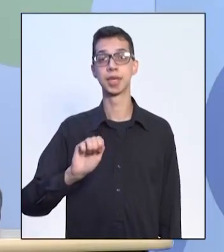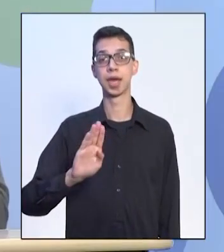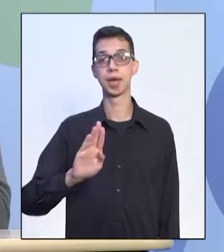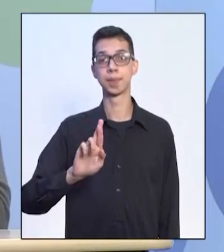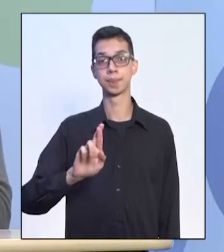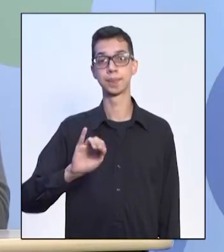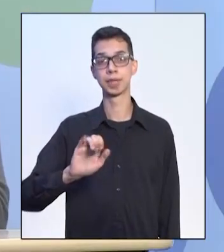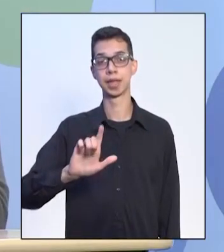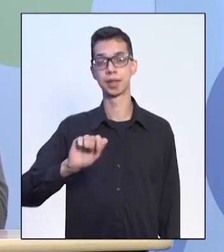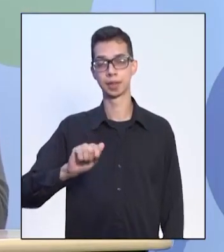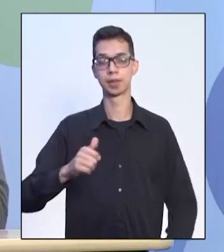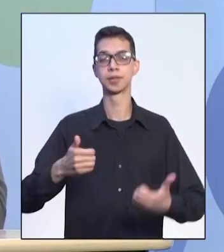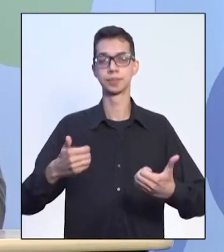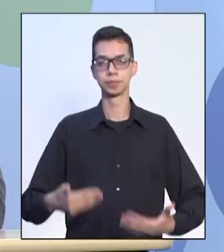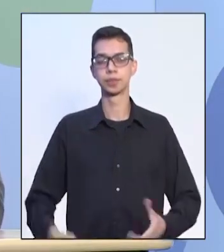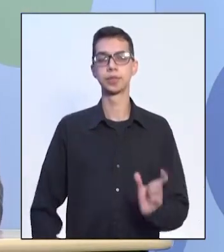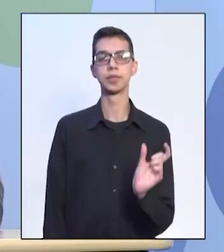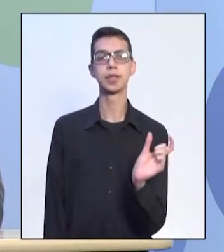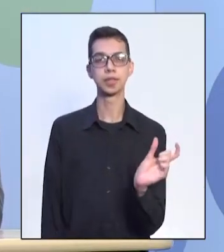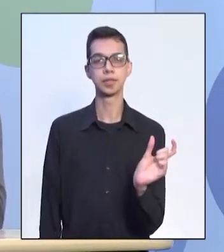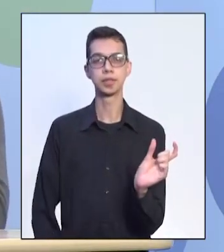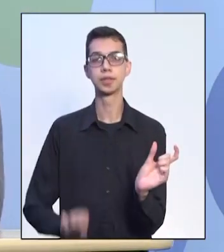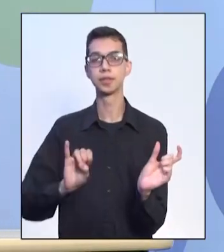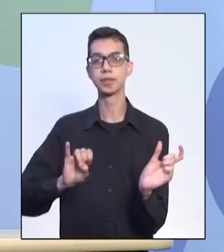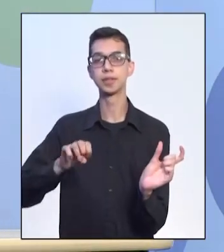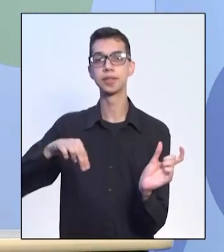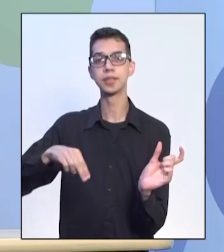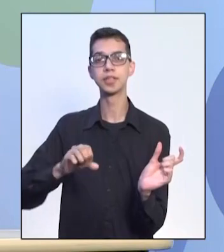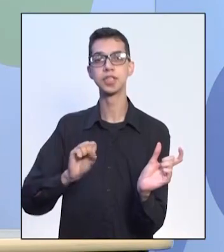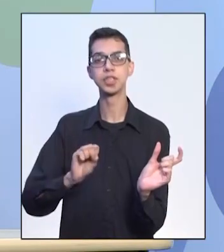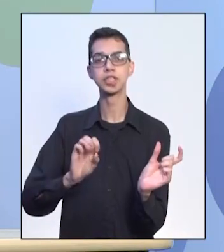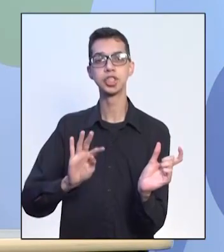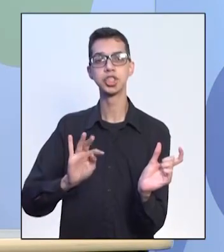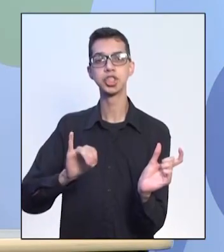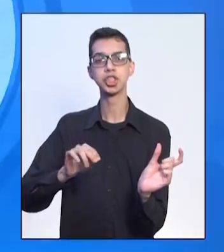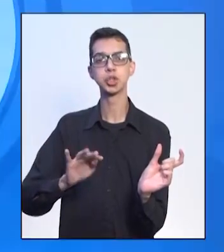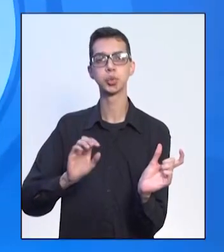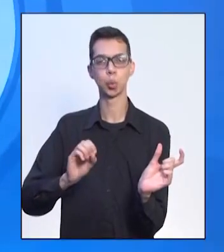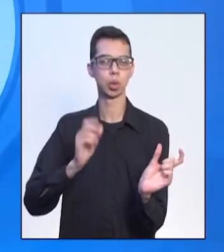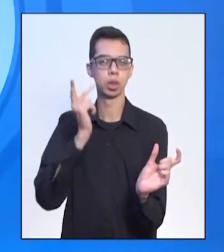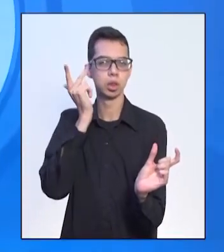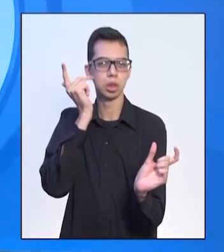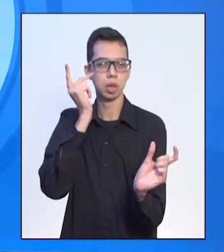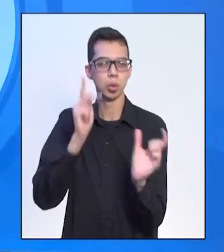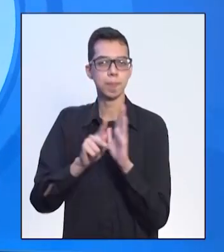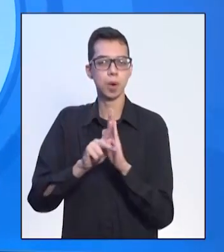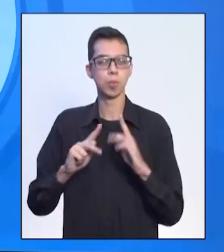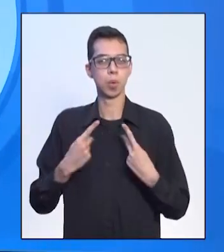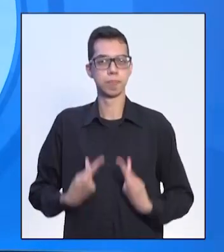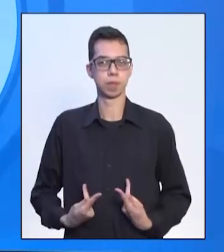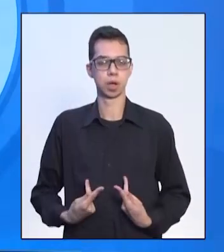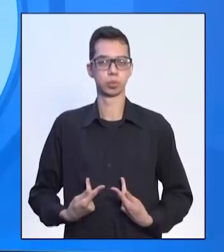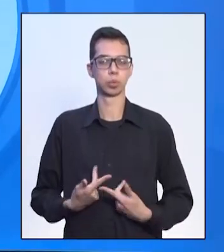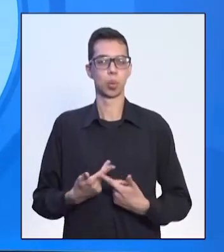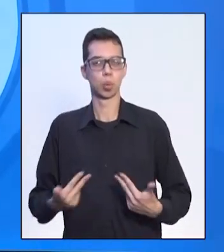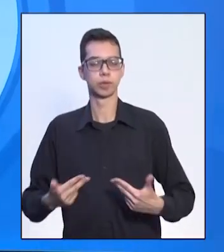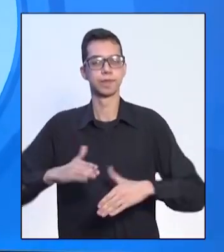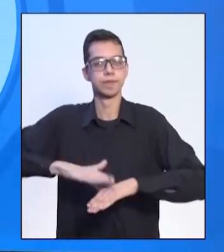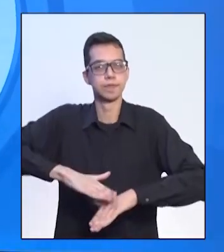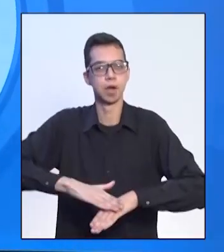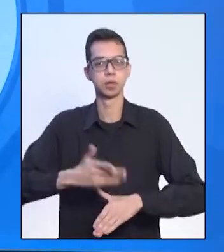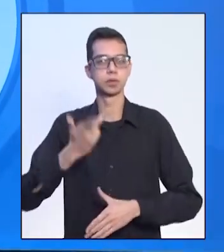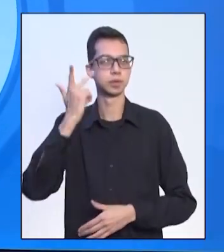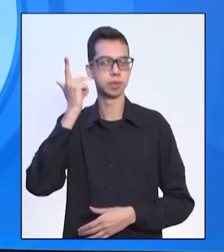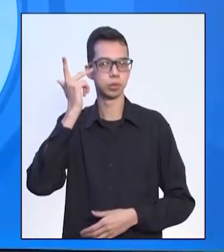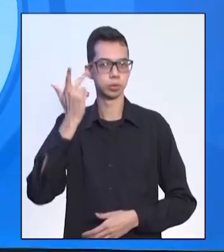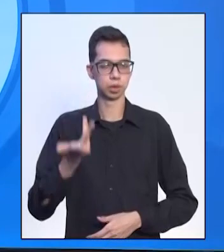Os instintos são naturais. Tá. Exato. Gente, isso com certeza é um conceito que a gente precisa aprofundar e muito. Né? Até como eu mencionei para vocês, o